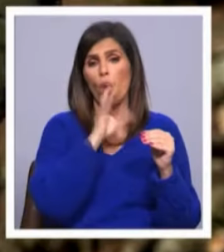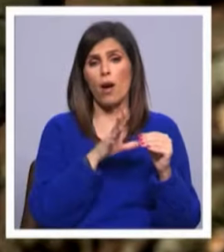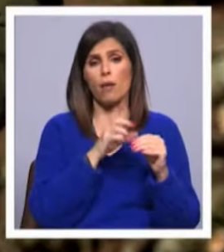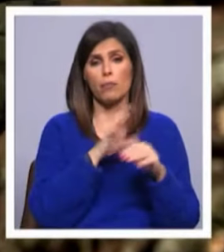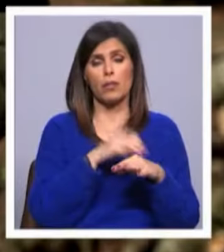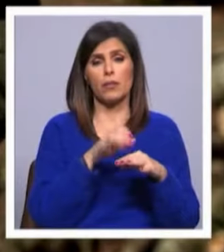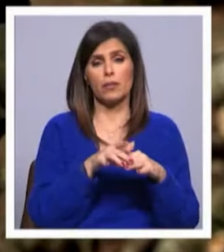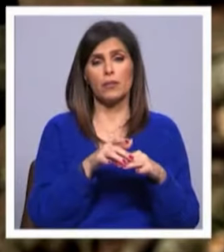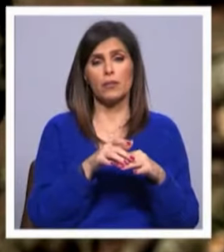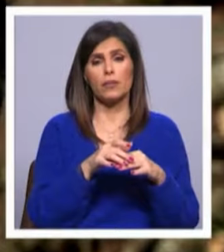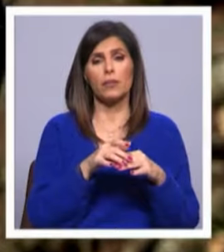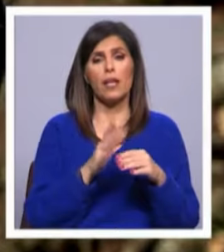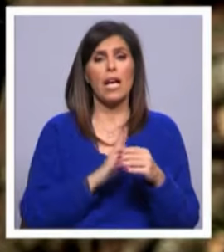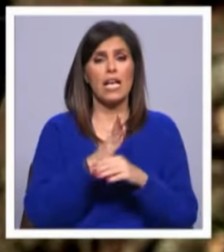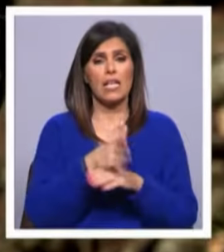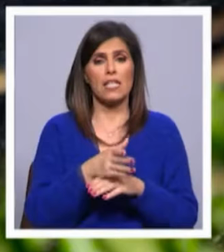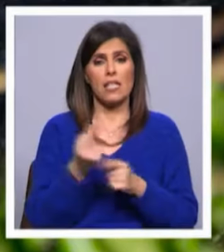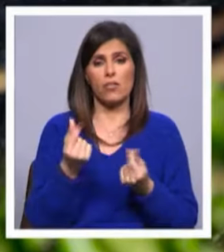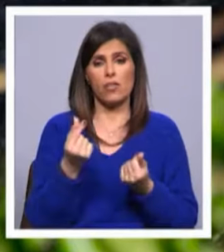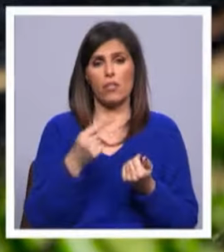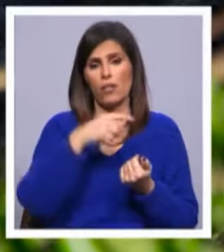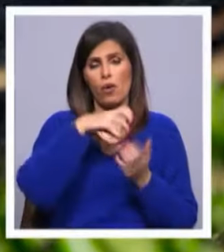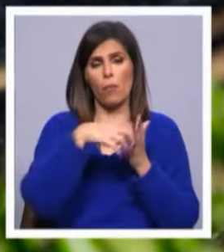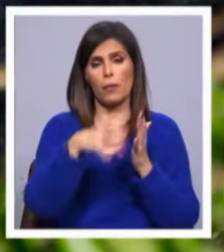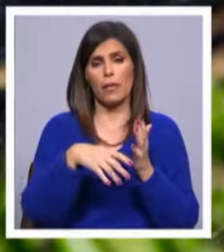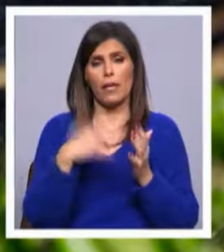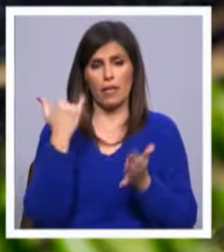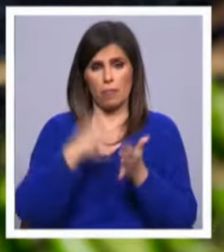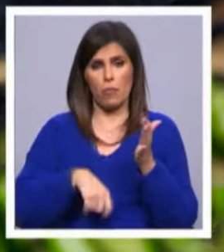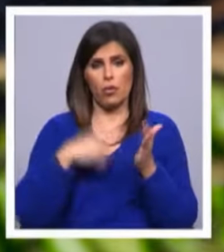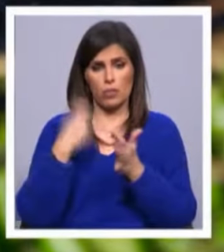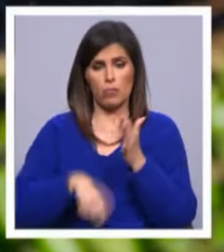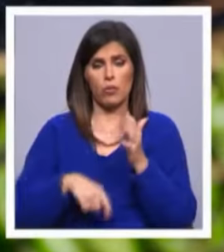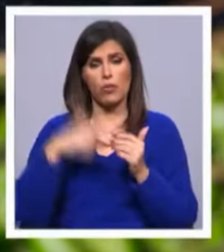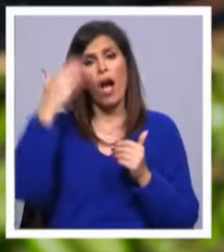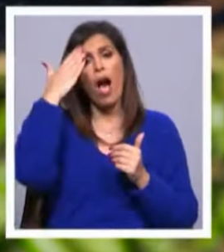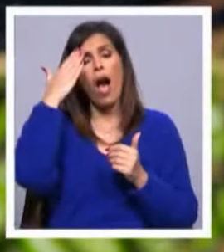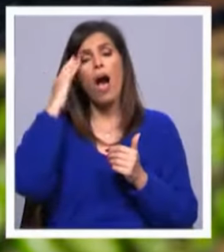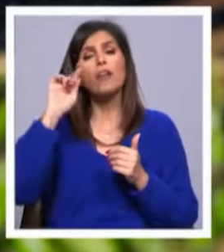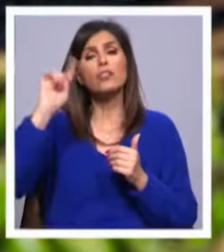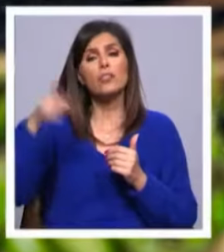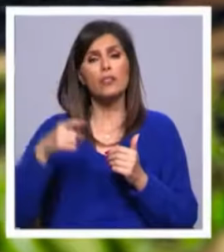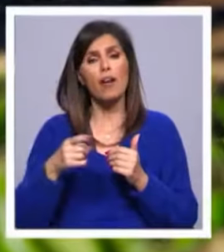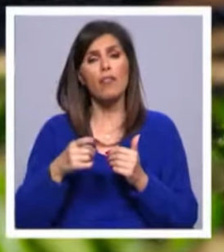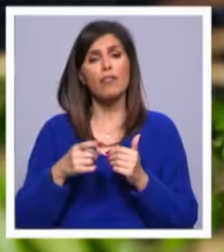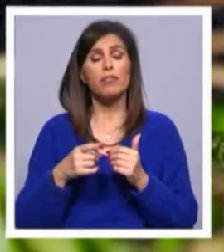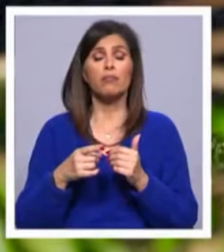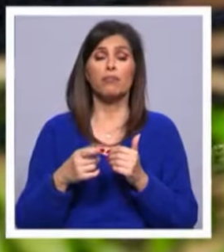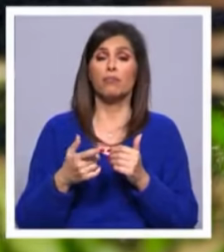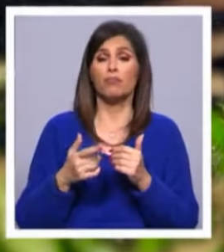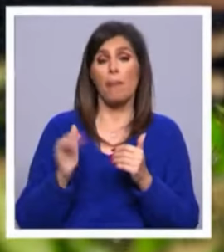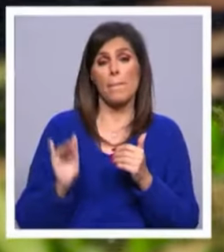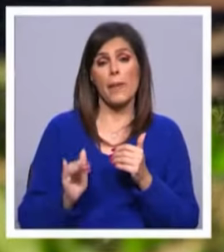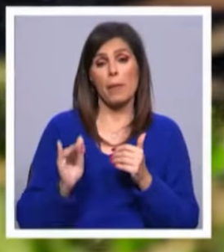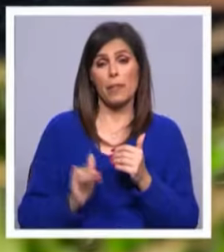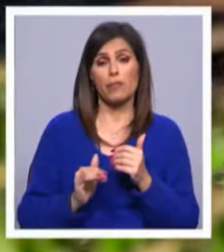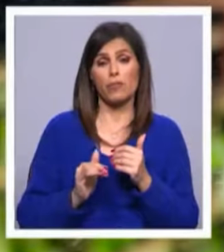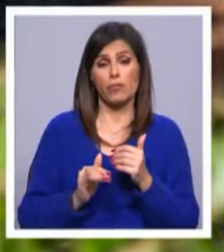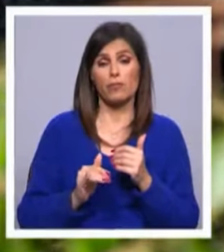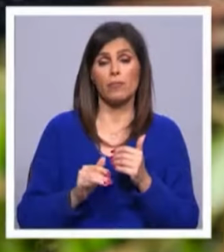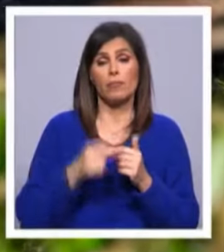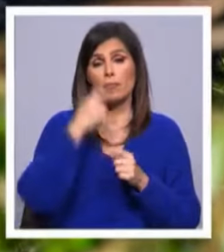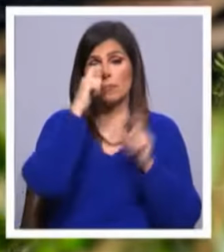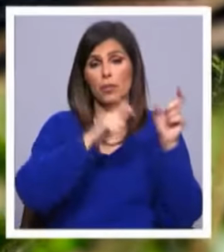razão chegar até aos incentivos torna-se complicado. A nível de impostos, acho que devia haver também algum benefício para as pessoas,